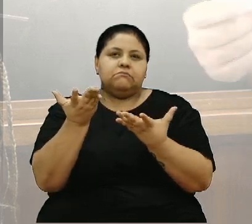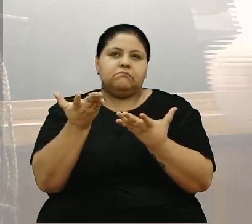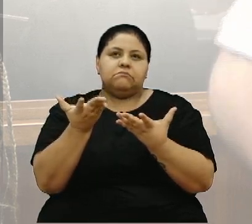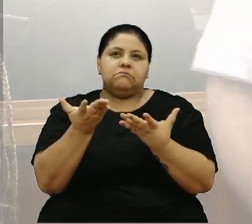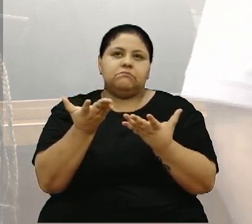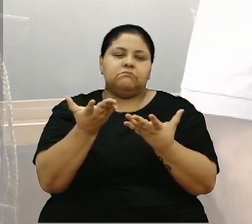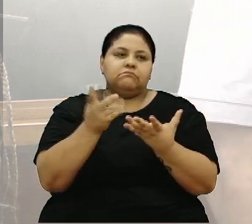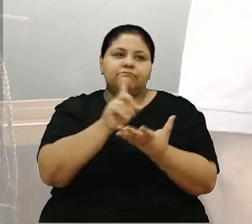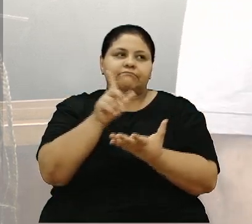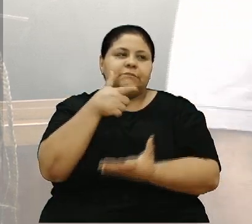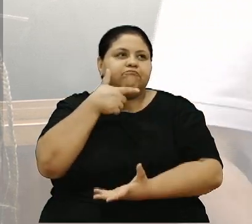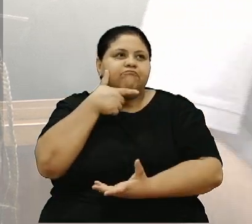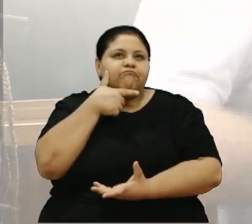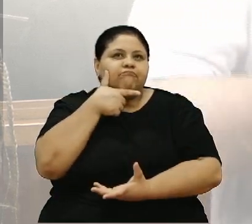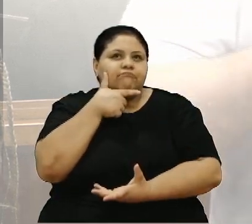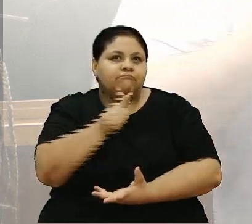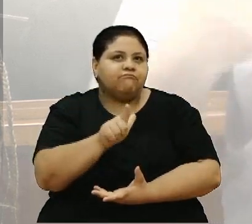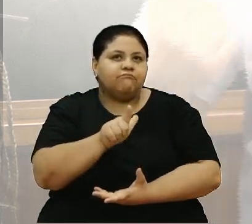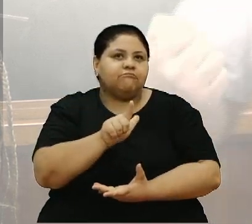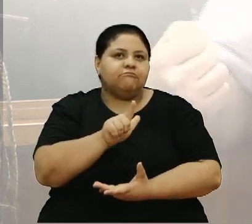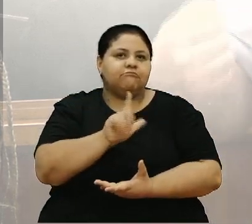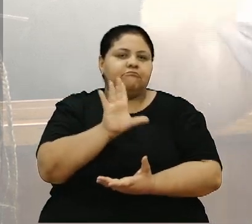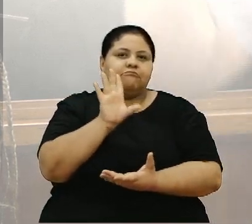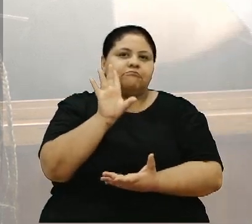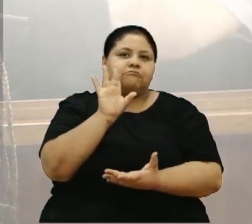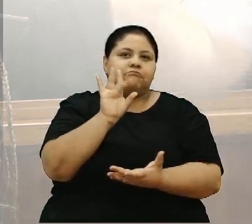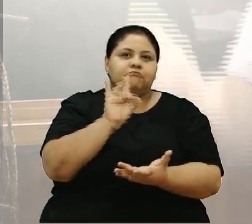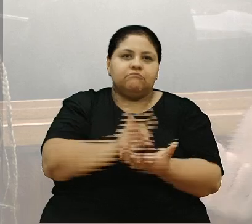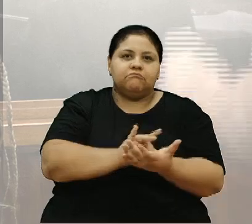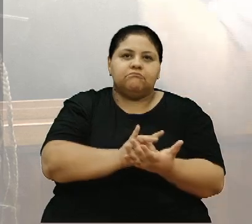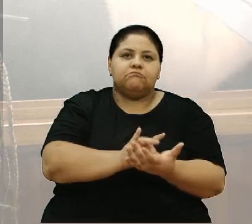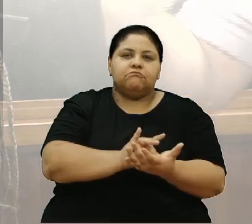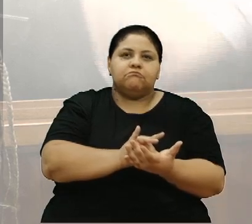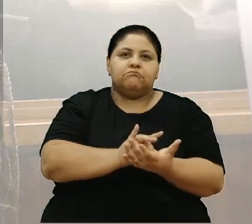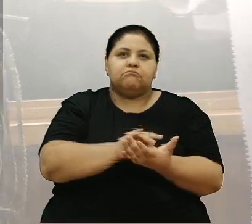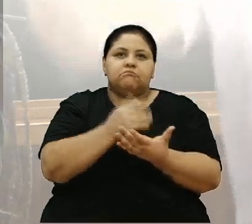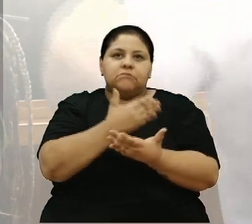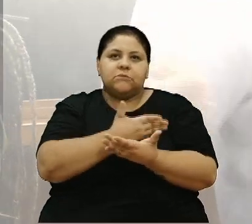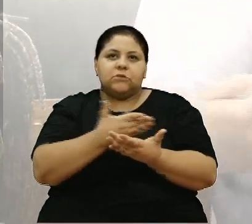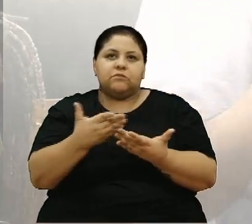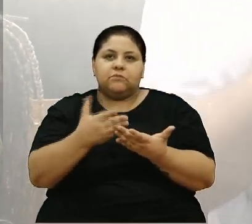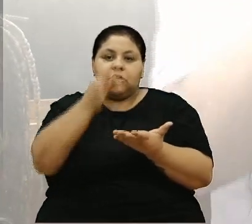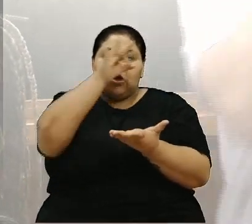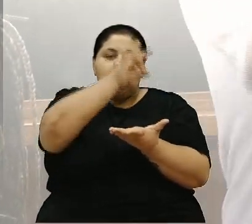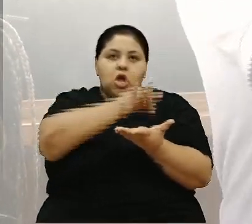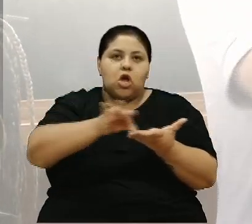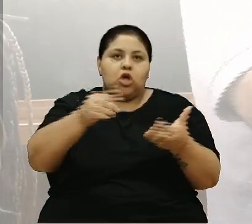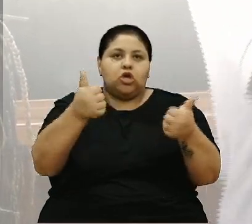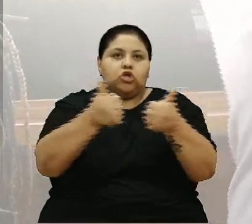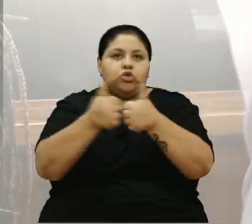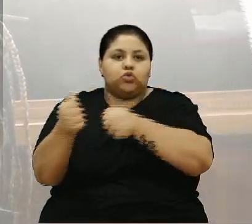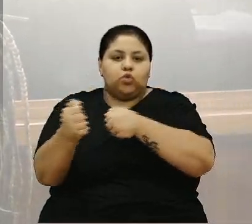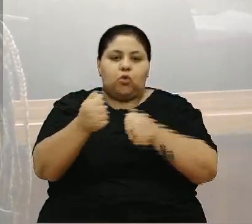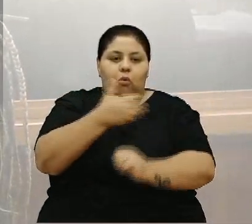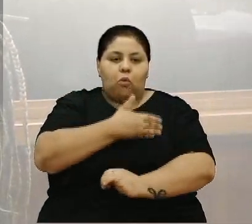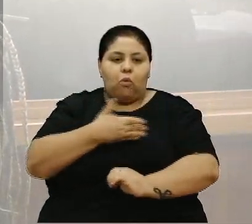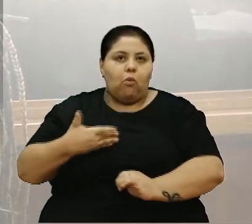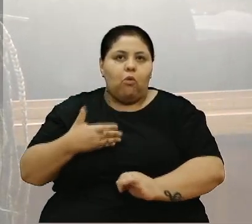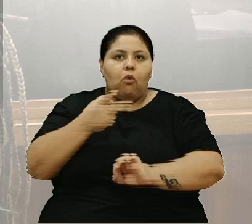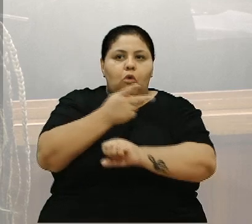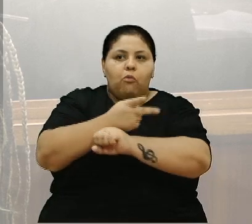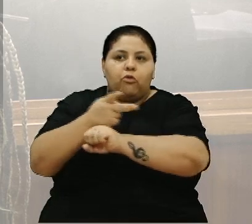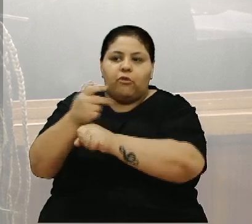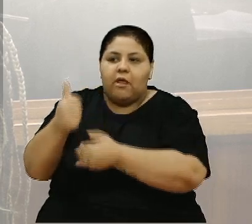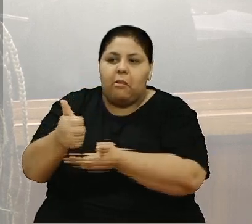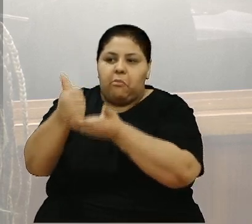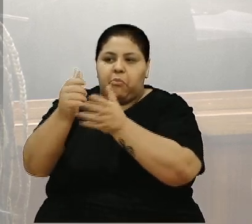não conseguem efetivamente se inserir, se cadastrar junto ao poder público, buscar apoio